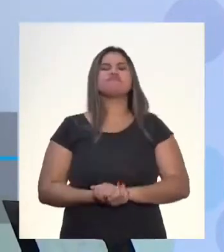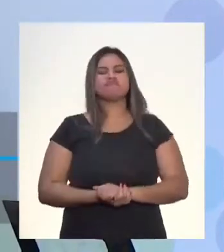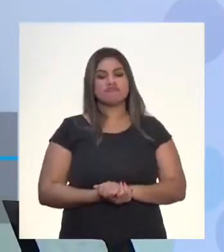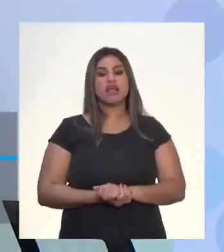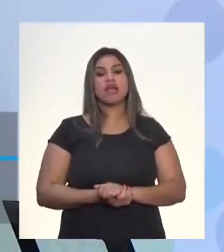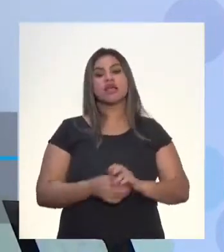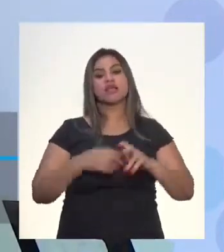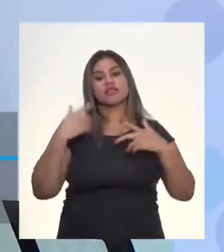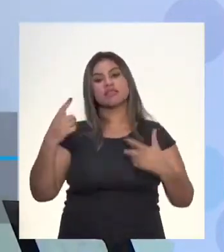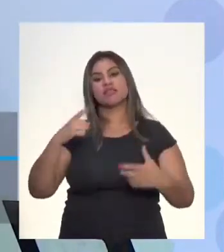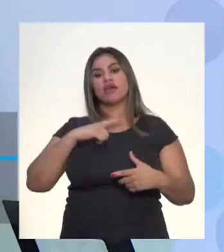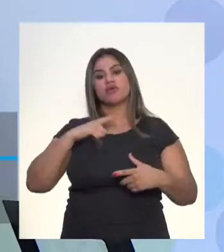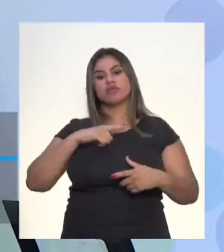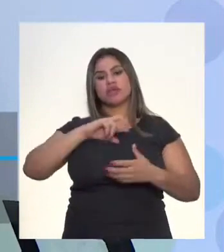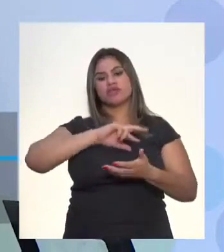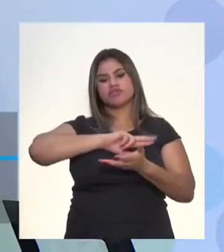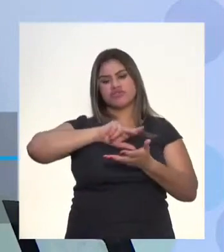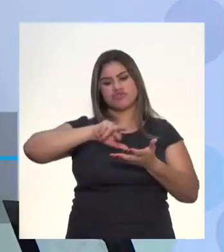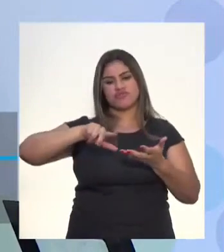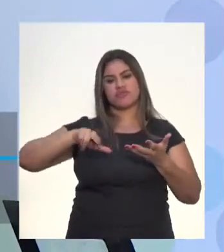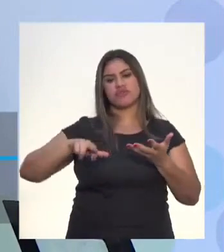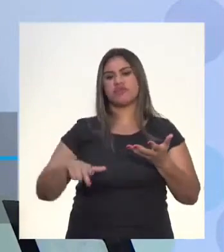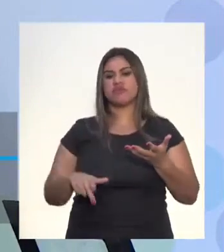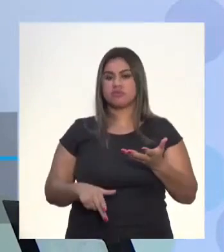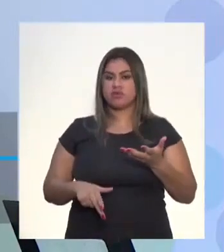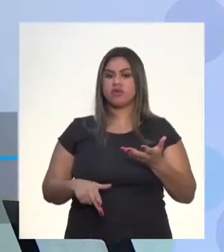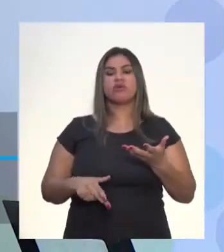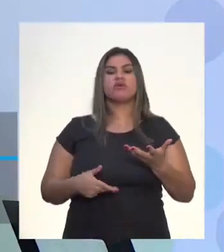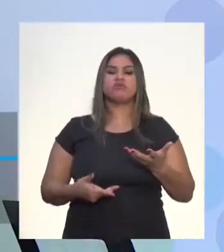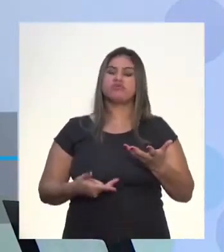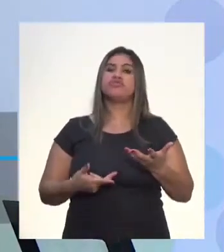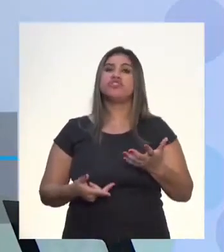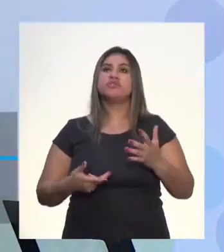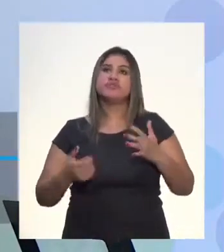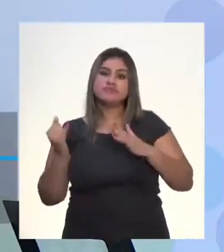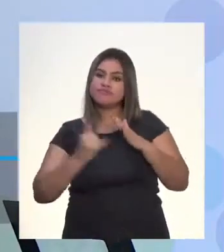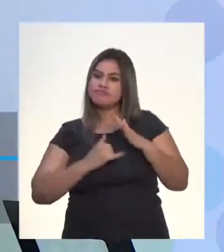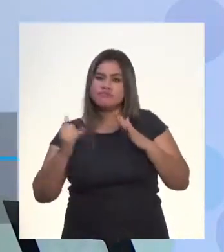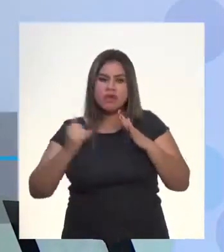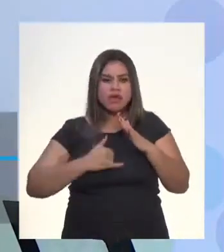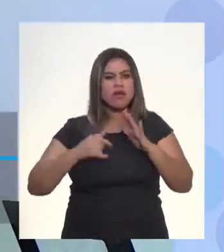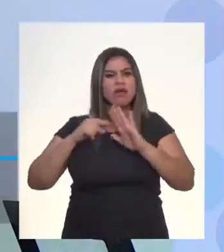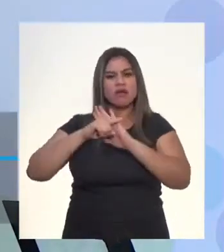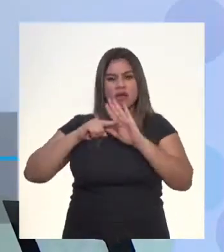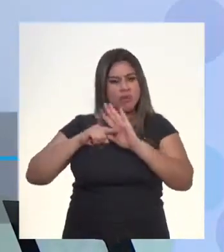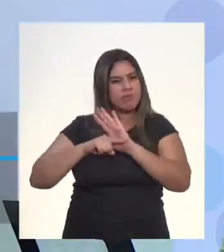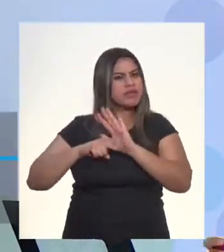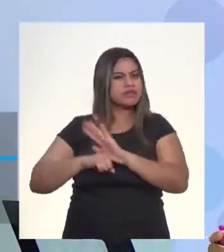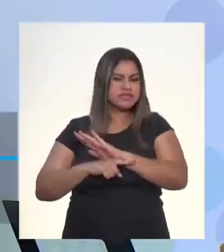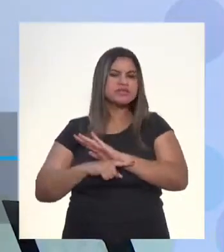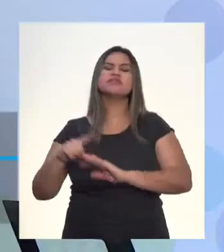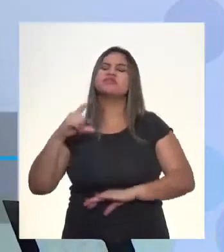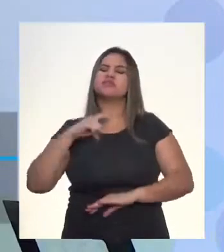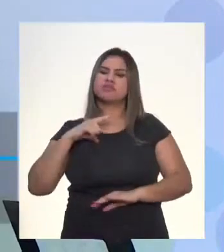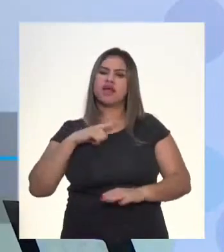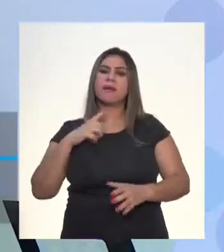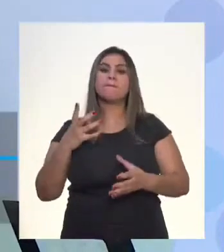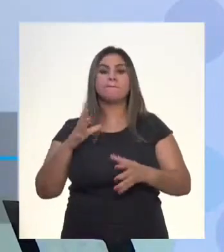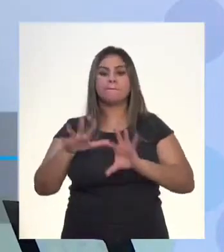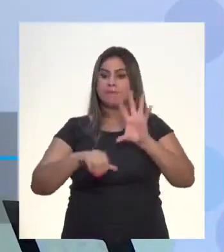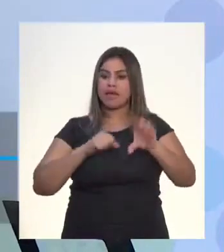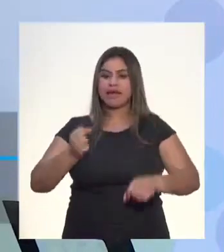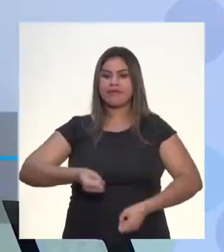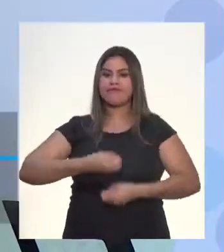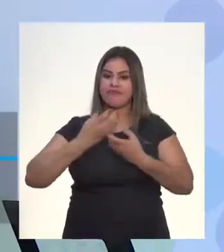aí diversos tipos de órgãos e institutos que fazem pesquisas, né, que coletam dados sobre